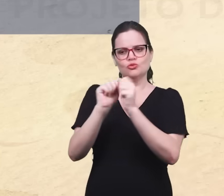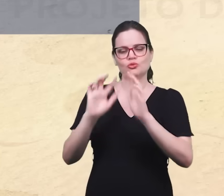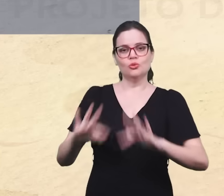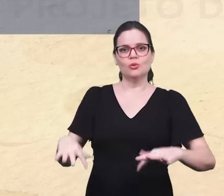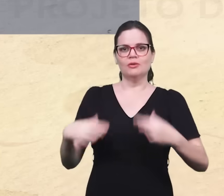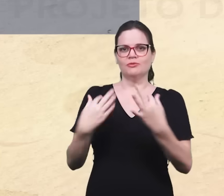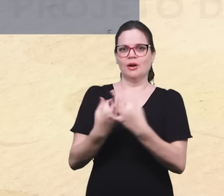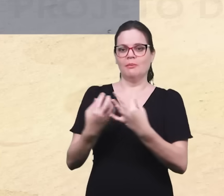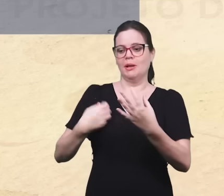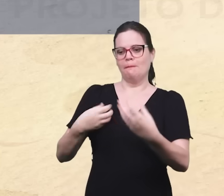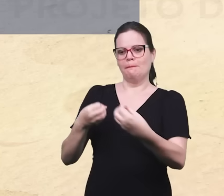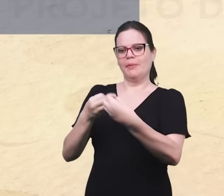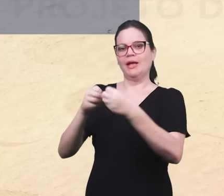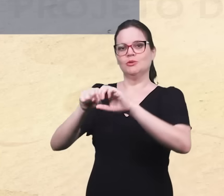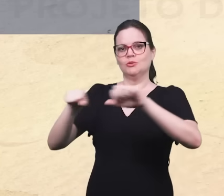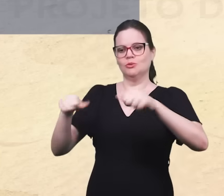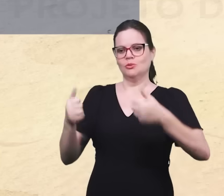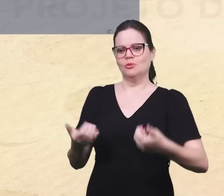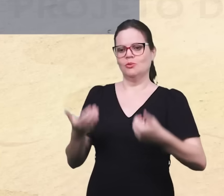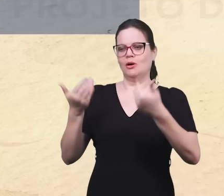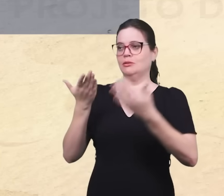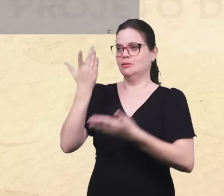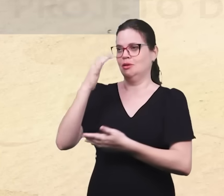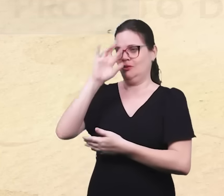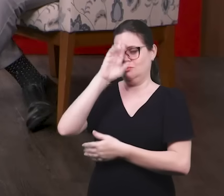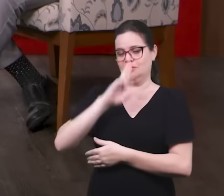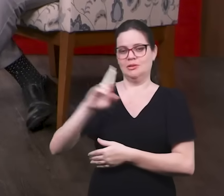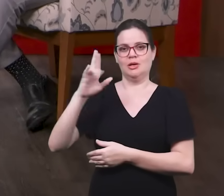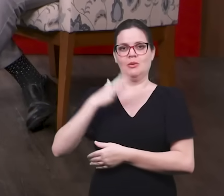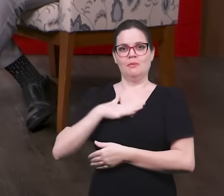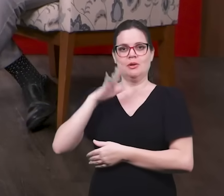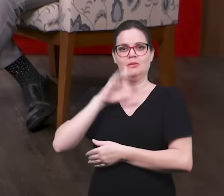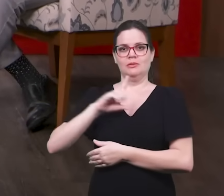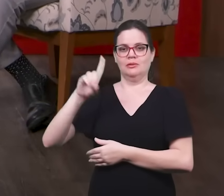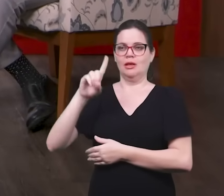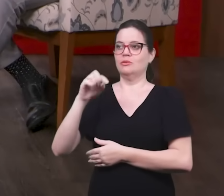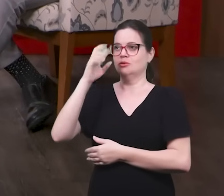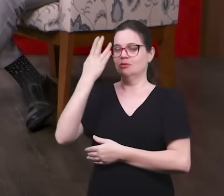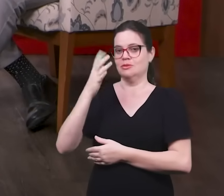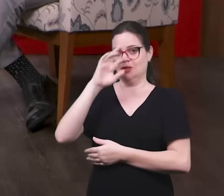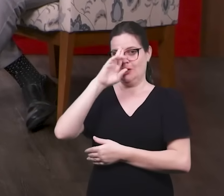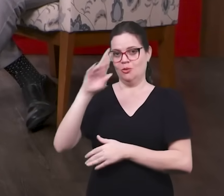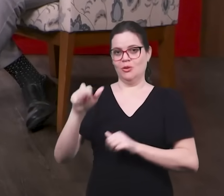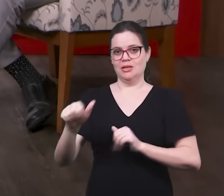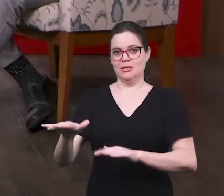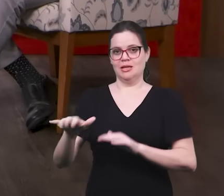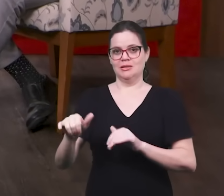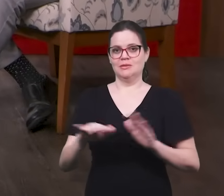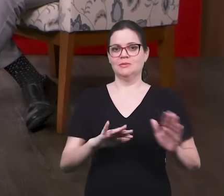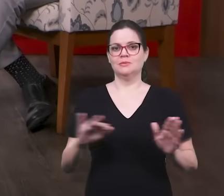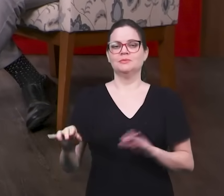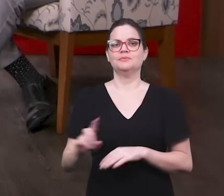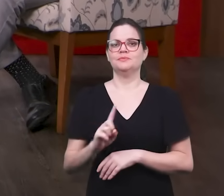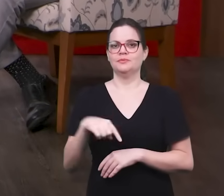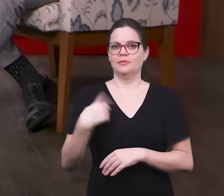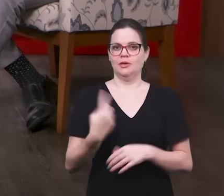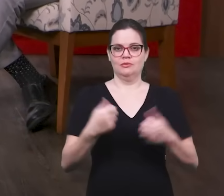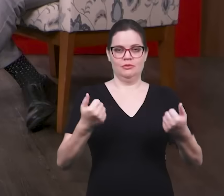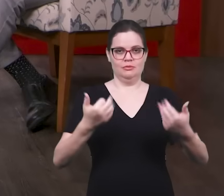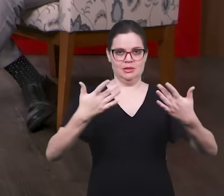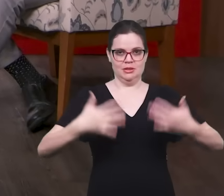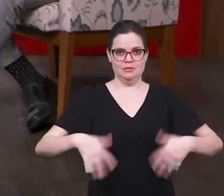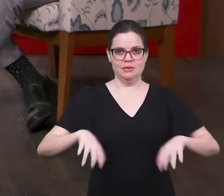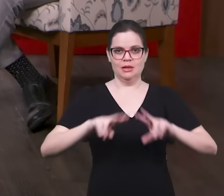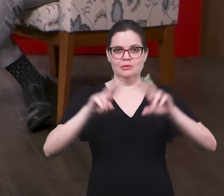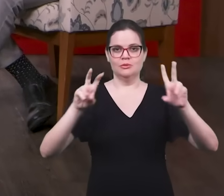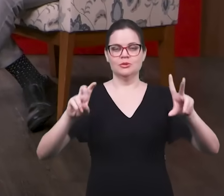exércitos, Rei meu e Deus meu. O texto, a diferença no que nós queremos abordar é